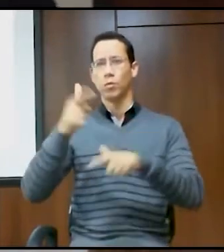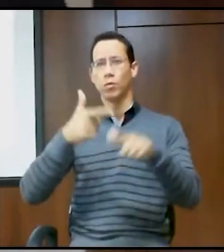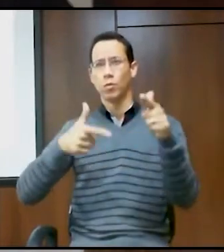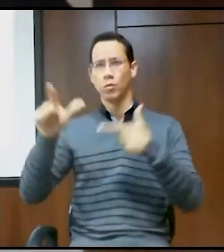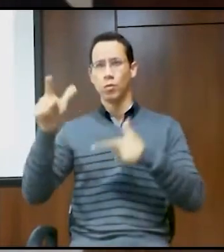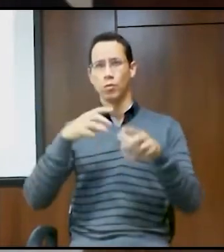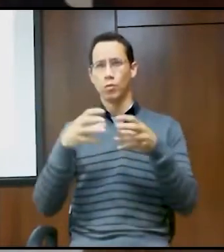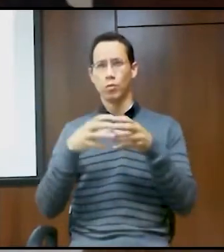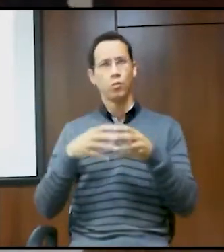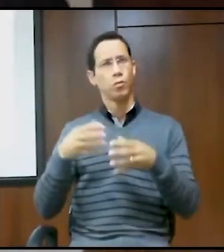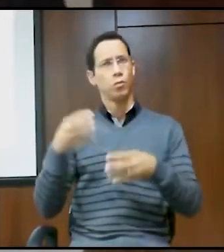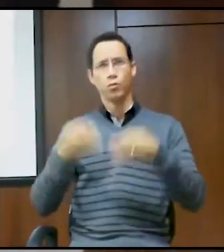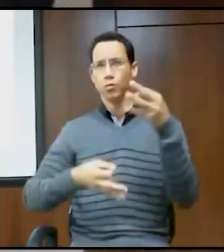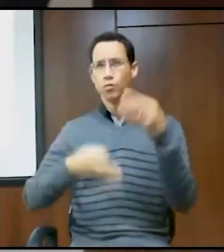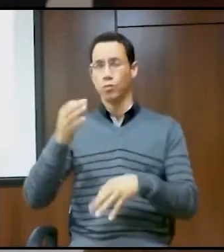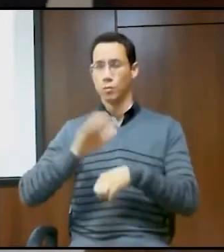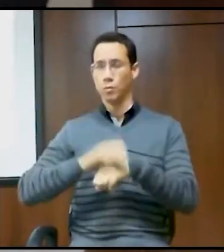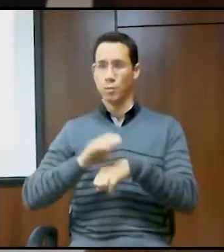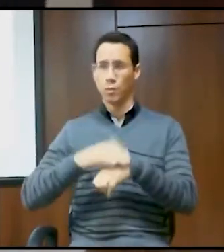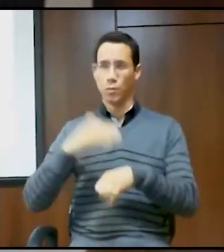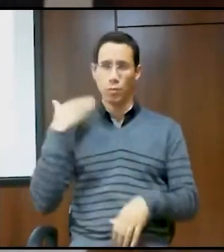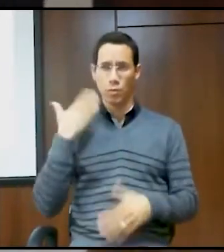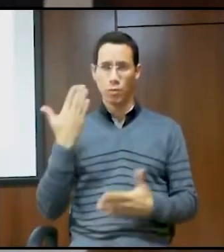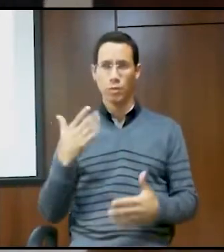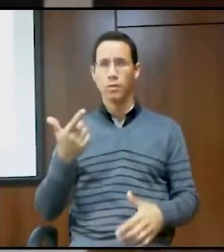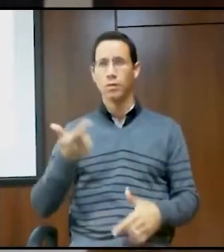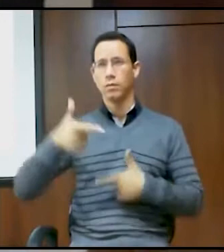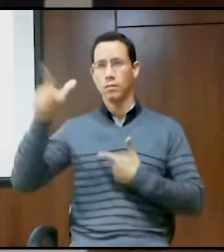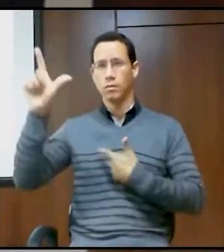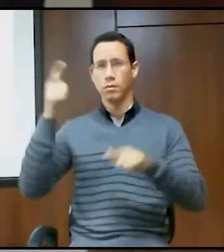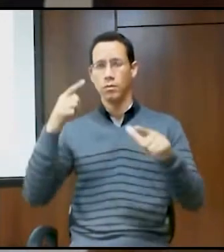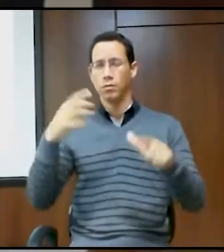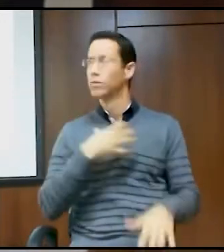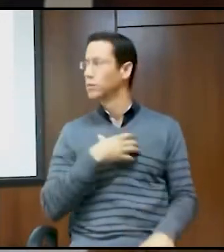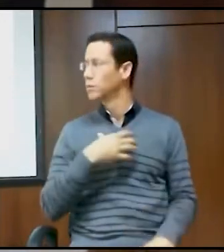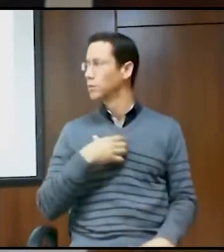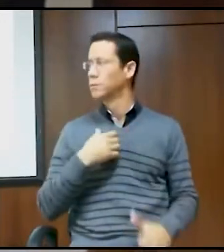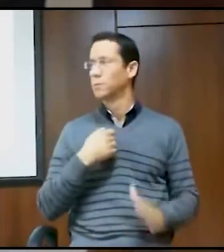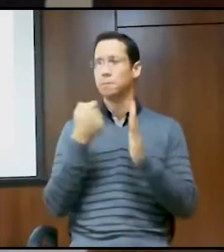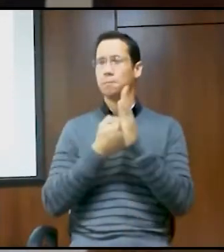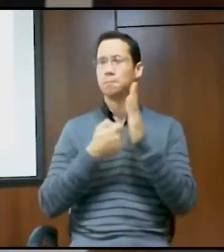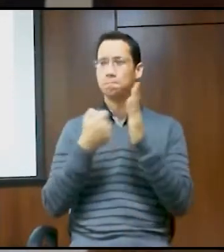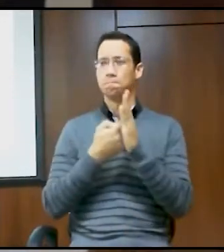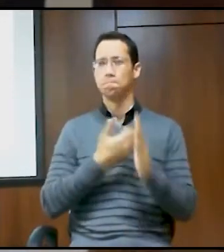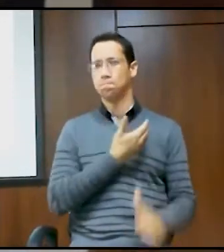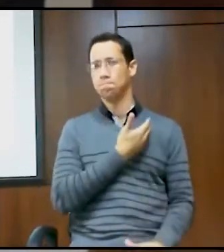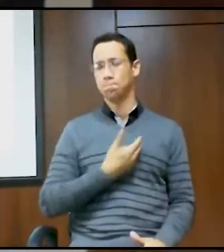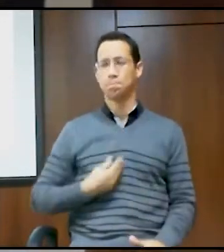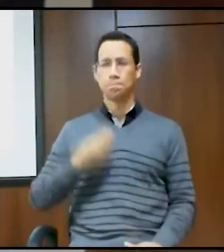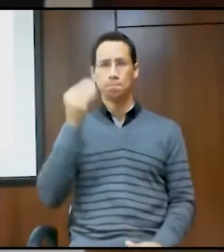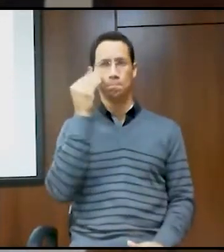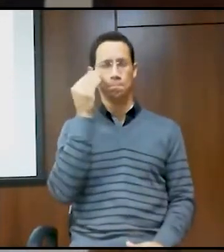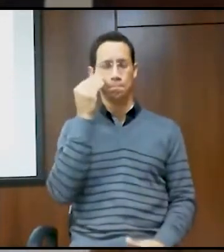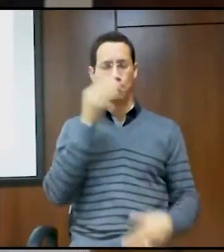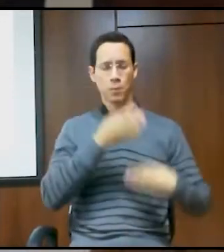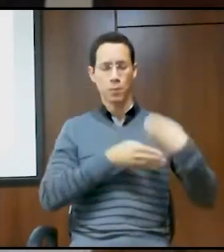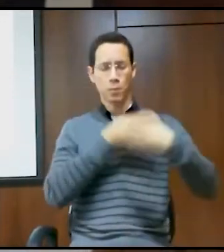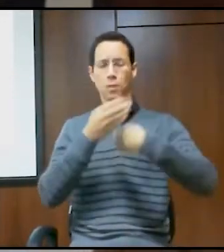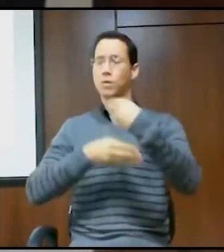mesmo com juízes, explicar que existem outras formas de forçar o poder público ali, de repente, num processo